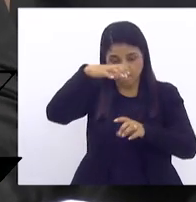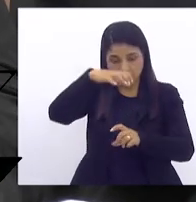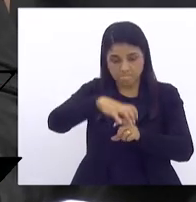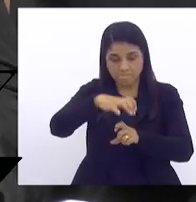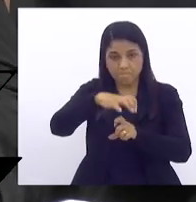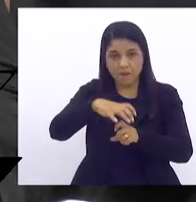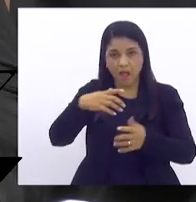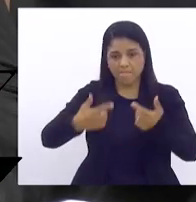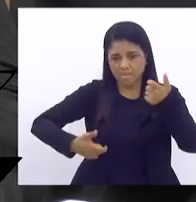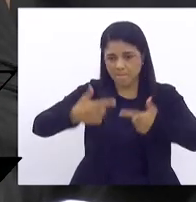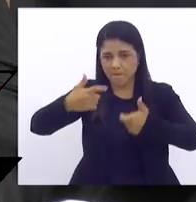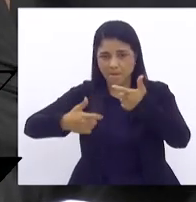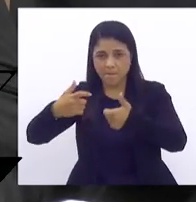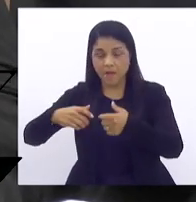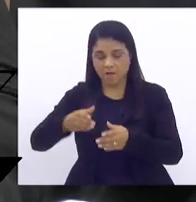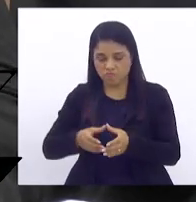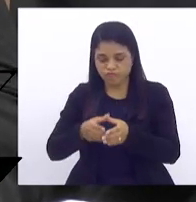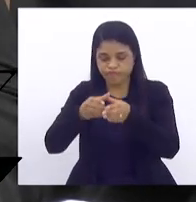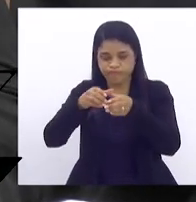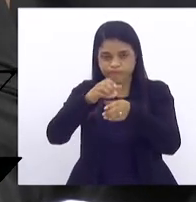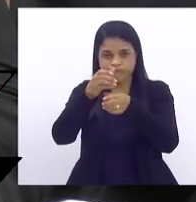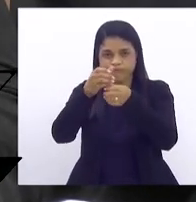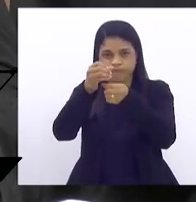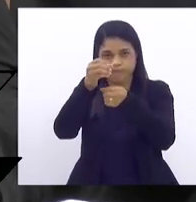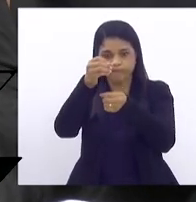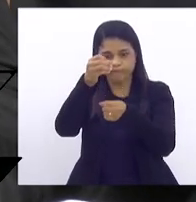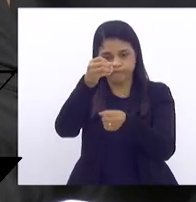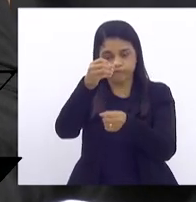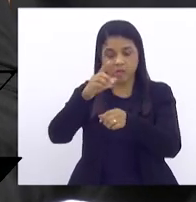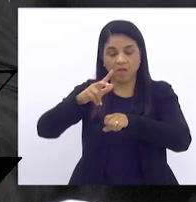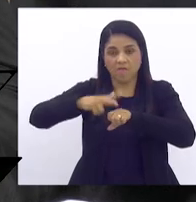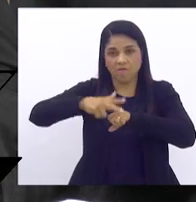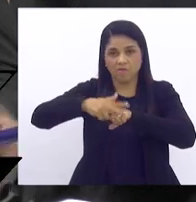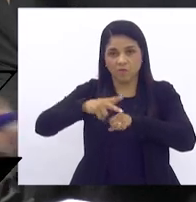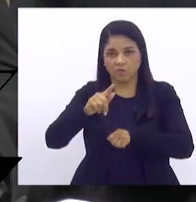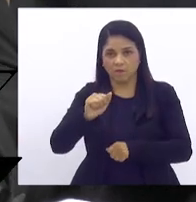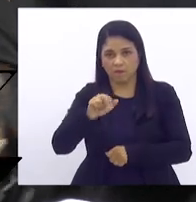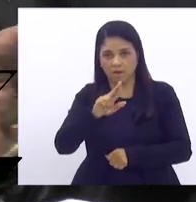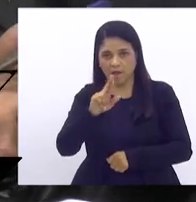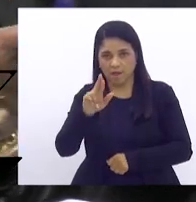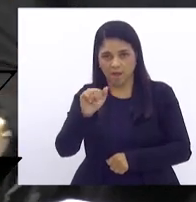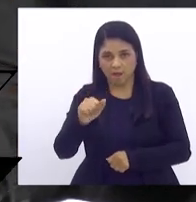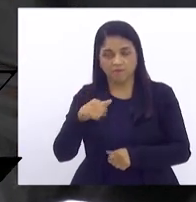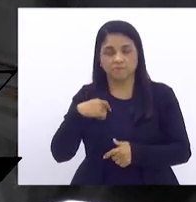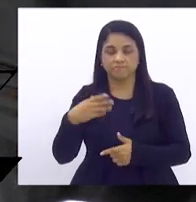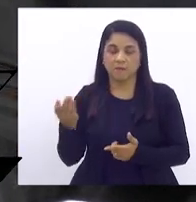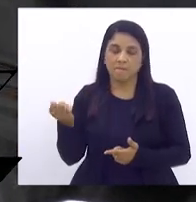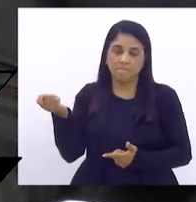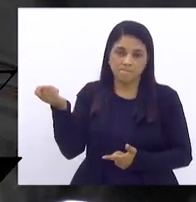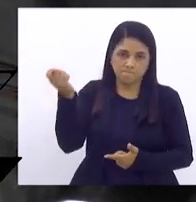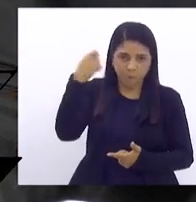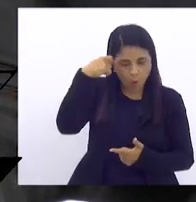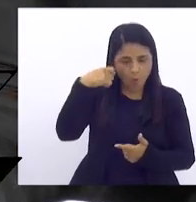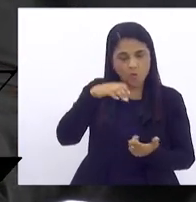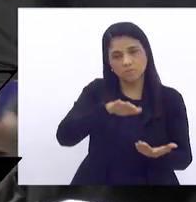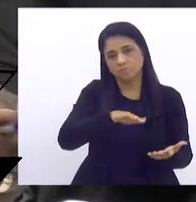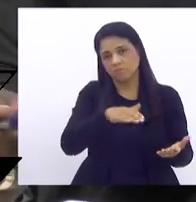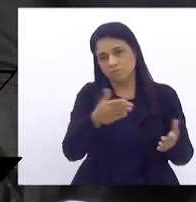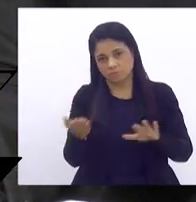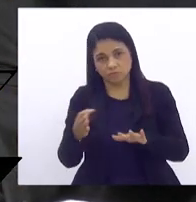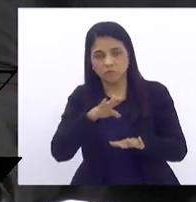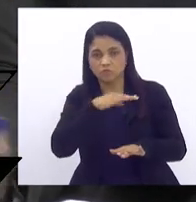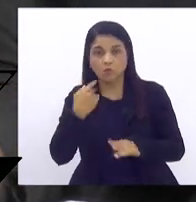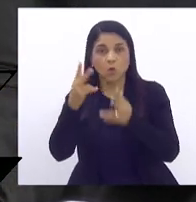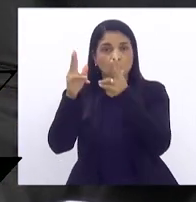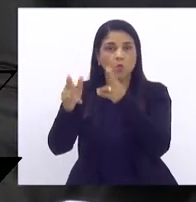vidro vira uma arma na mão do torcedor, muitas vezes causando a fatalidade, como aconteceu lá com o Palmeiras, mas também sendo utilizado